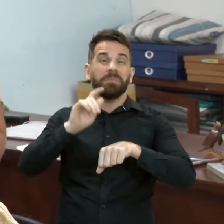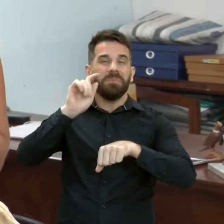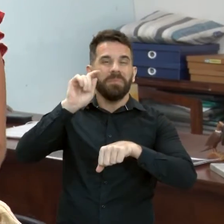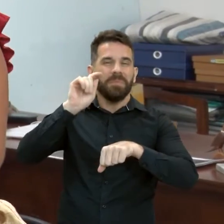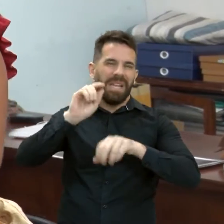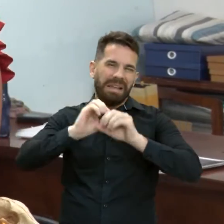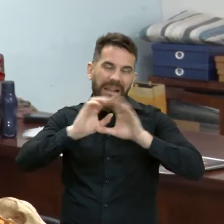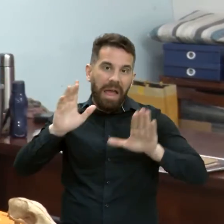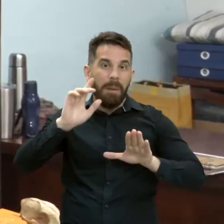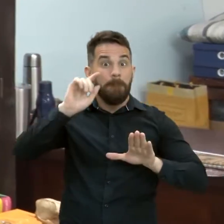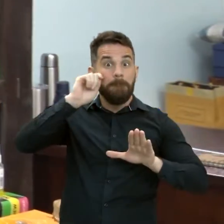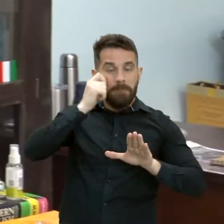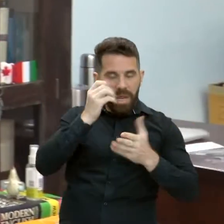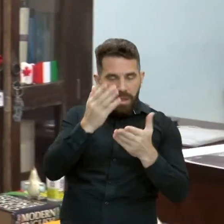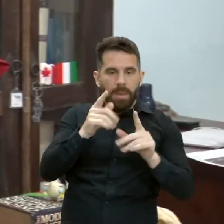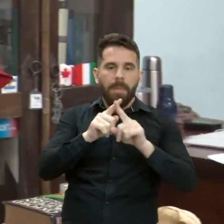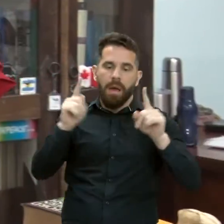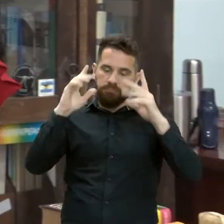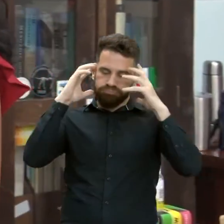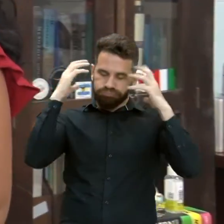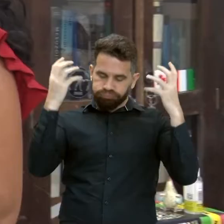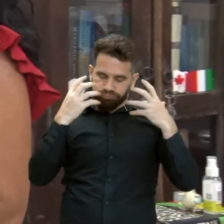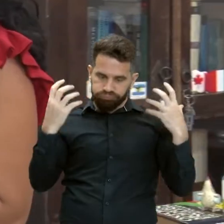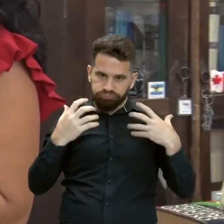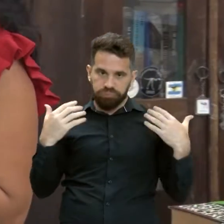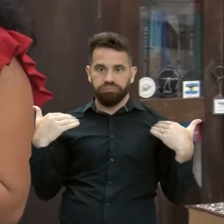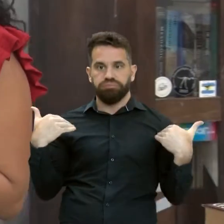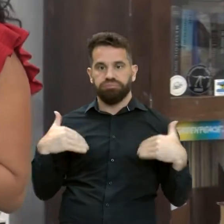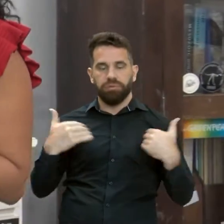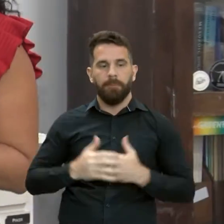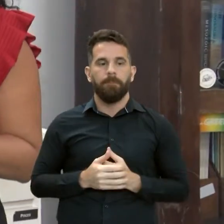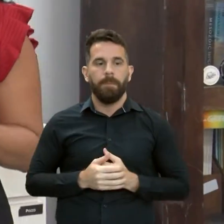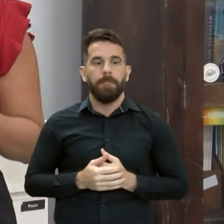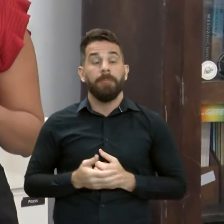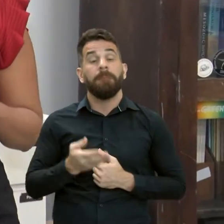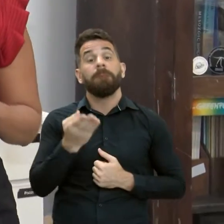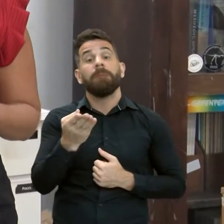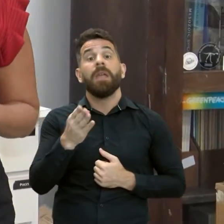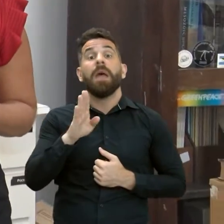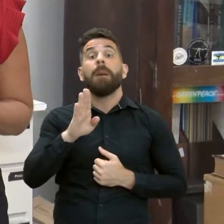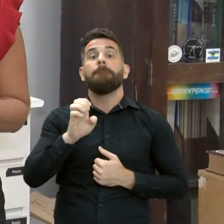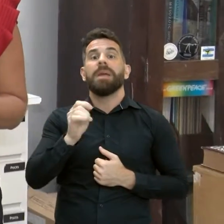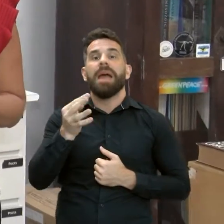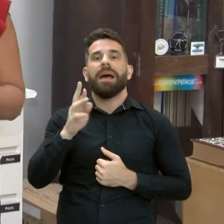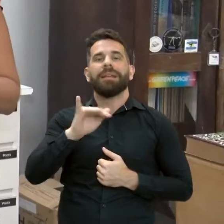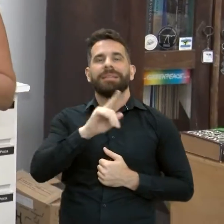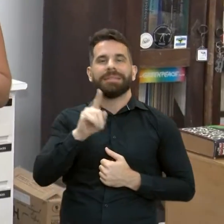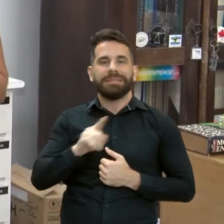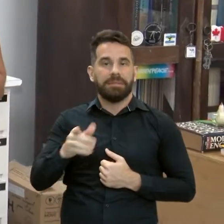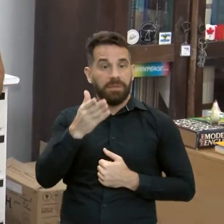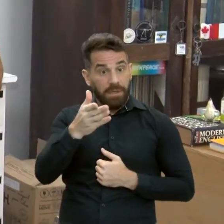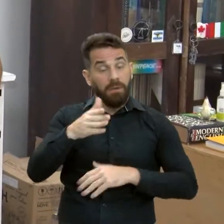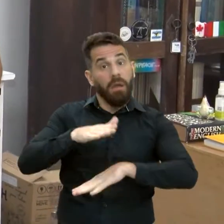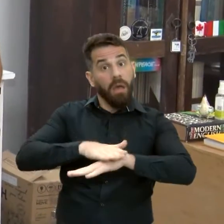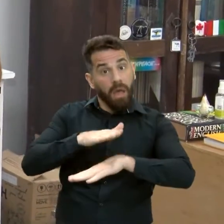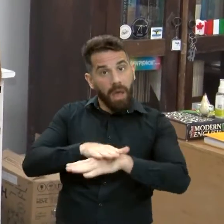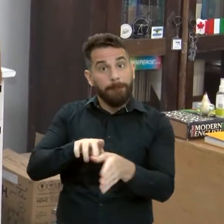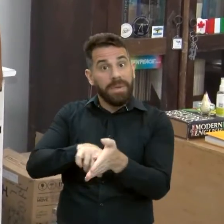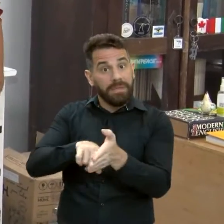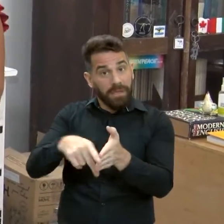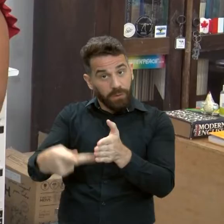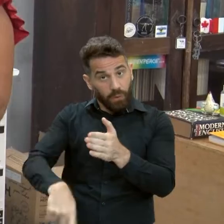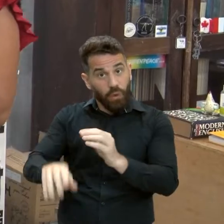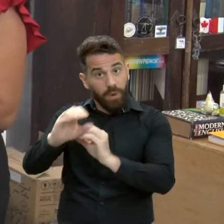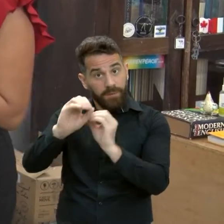ombros. E a gente vai receber aqui a Beatriz Grigio, que é pesquisadora na UFG e desenvolvedora desse